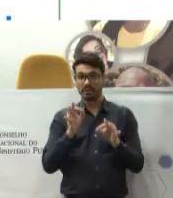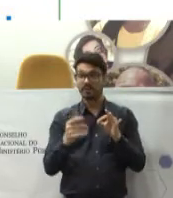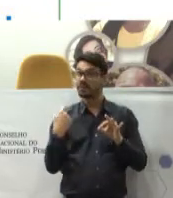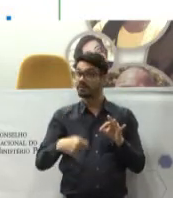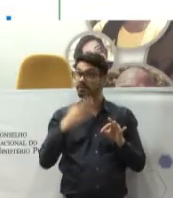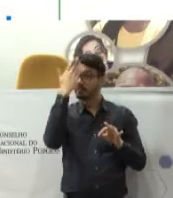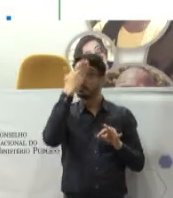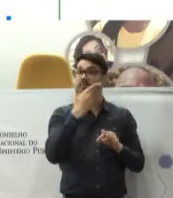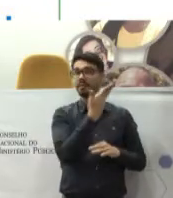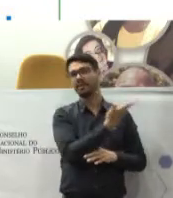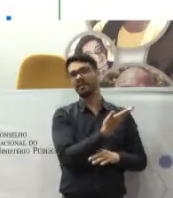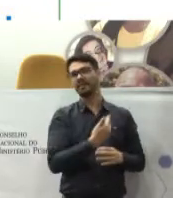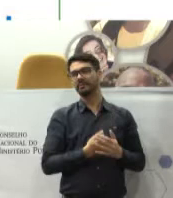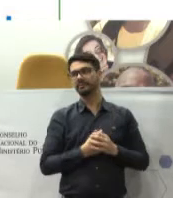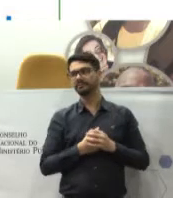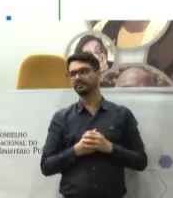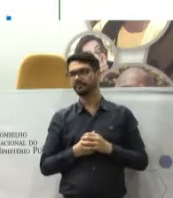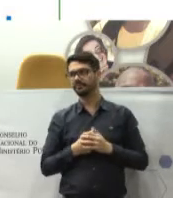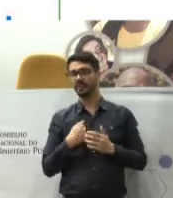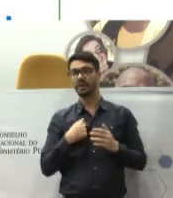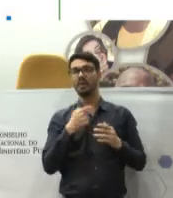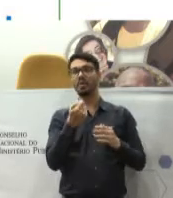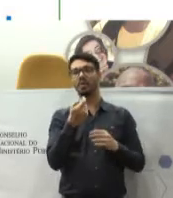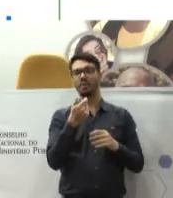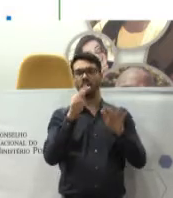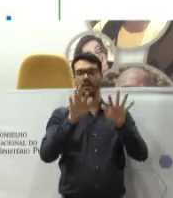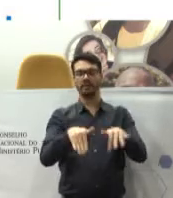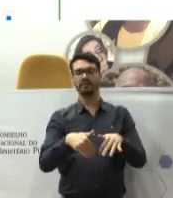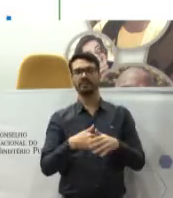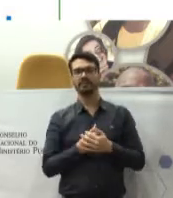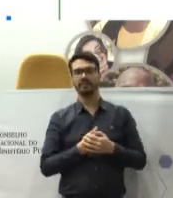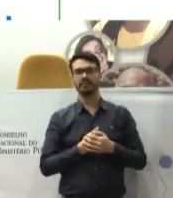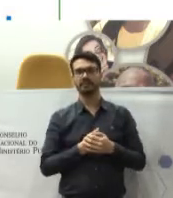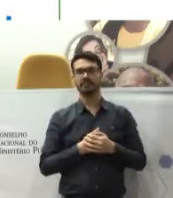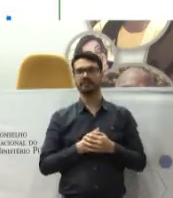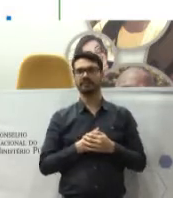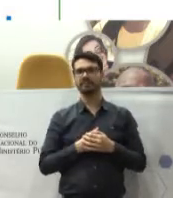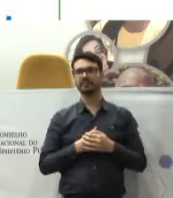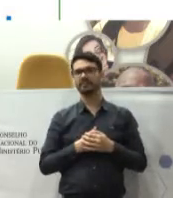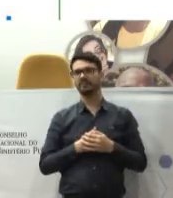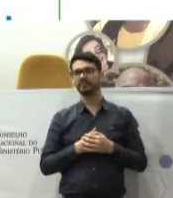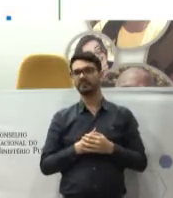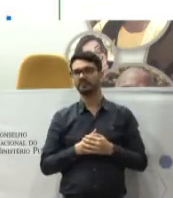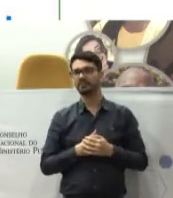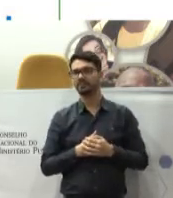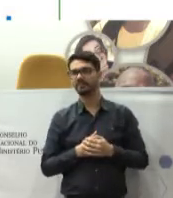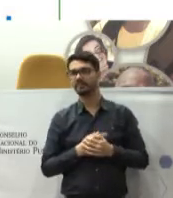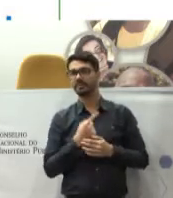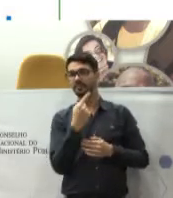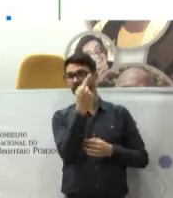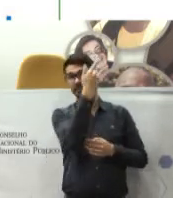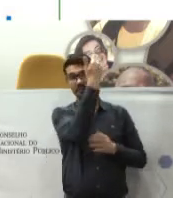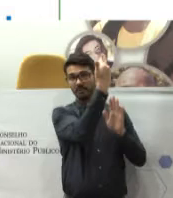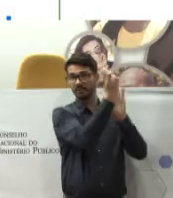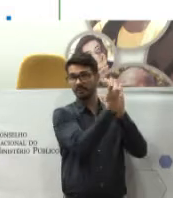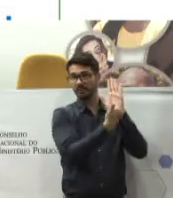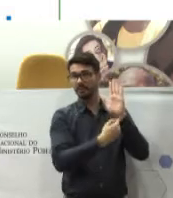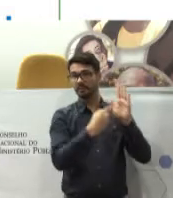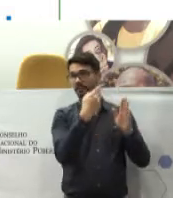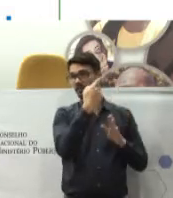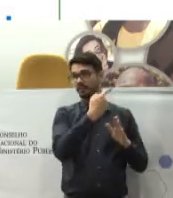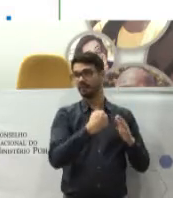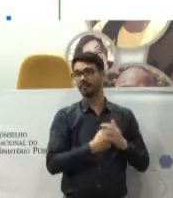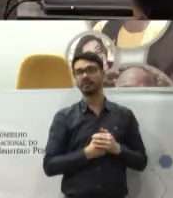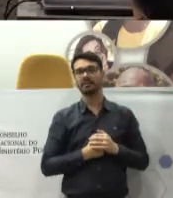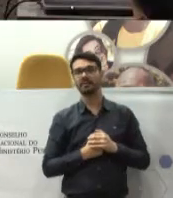partes. Eu estou acabando. E retroatividade também, porque aquelas situações é a modulação